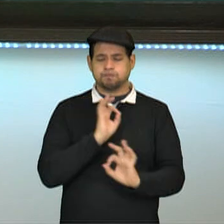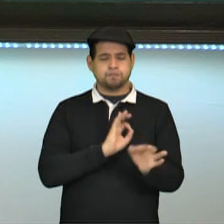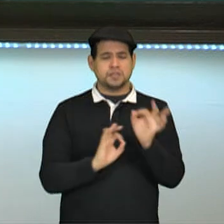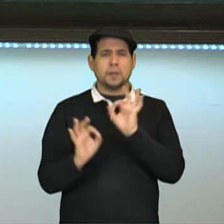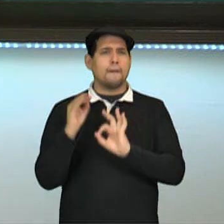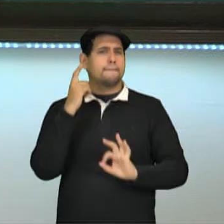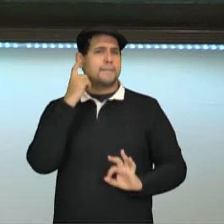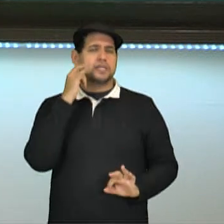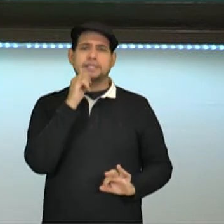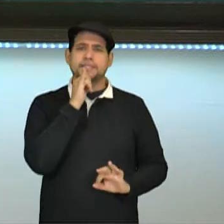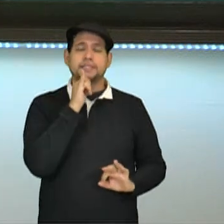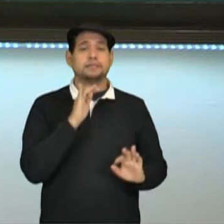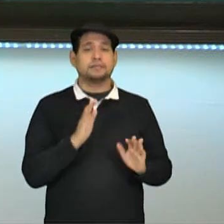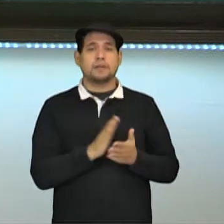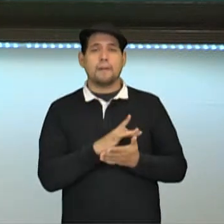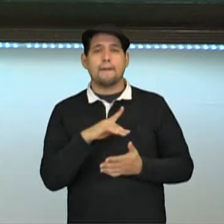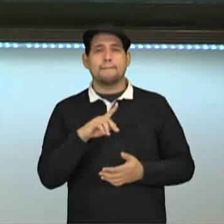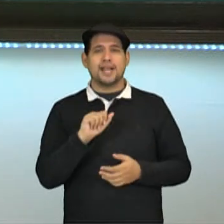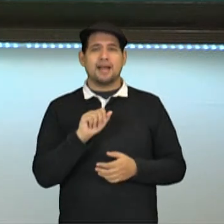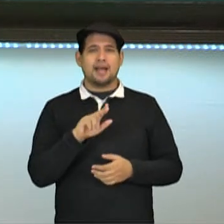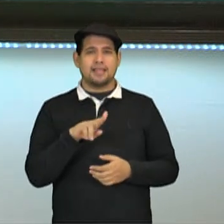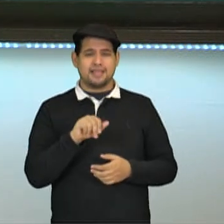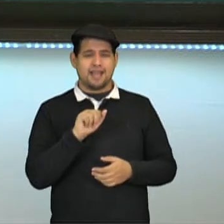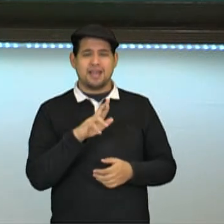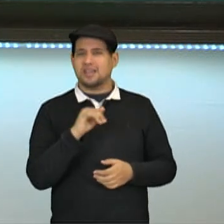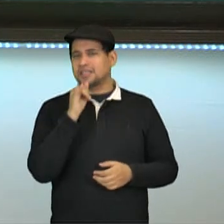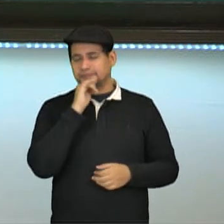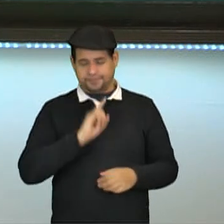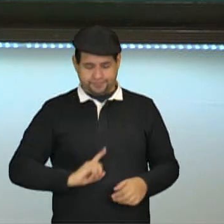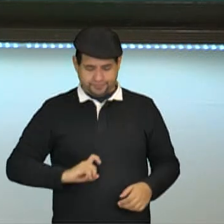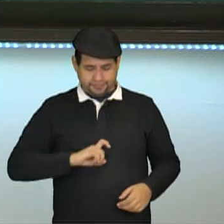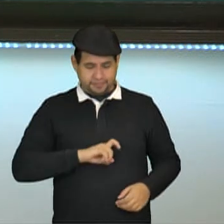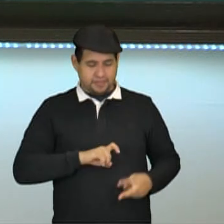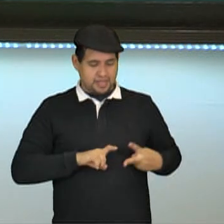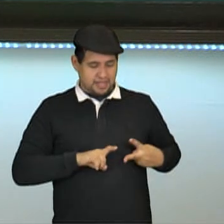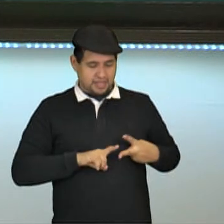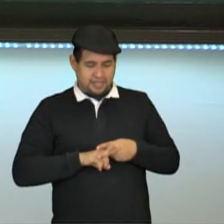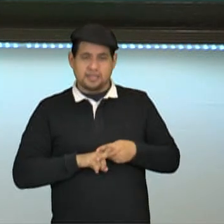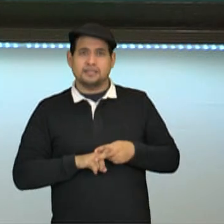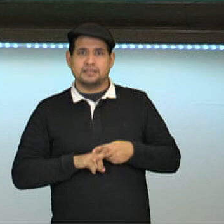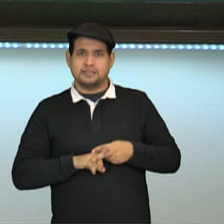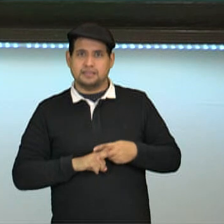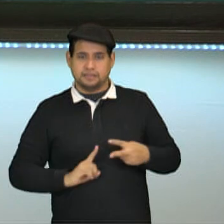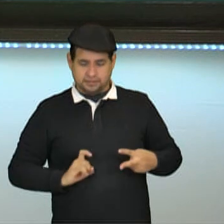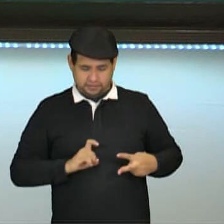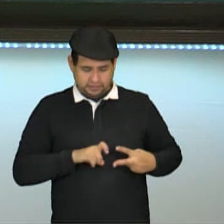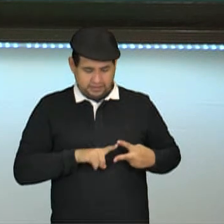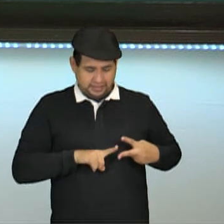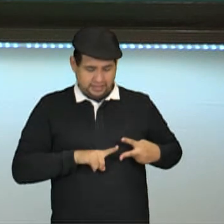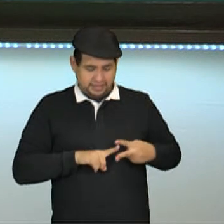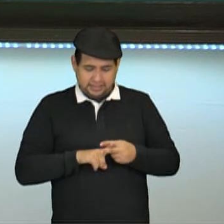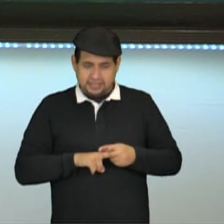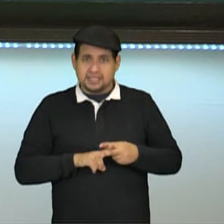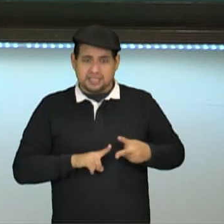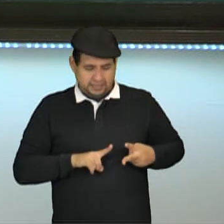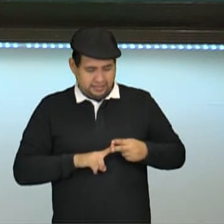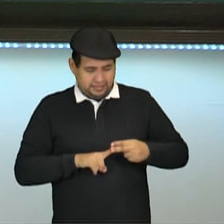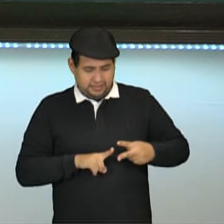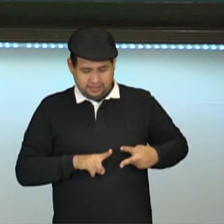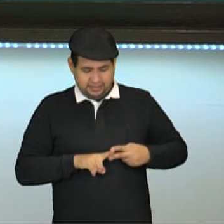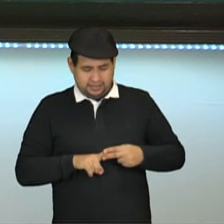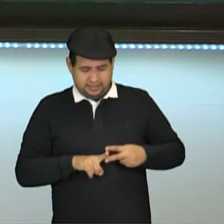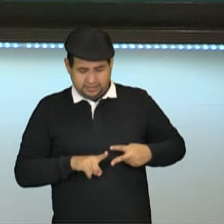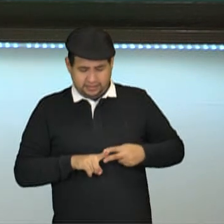ali que alguém pega ali uma planária e realiza alguns cortes nela. Cada corte, cada